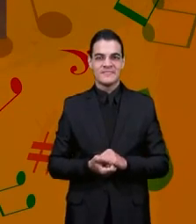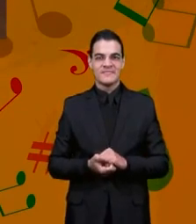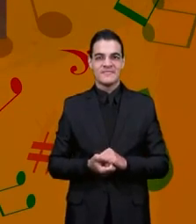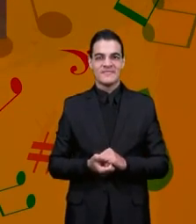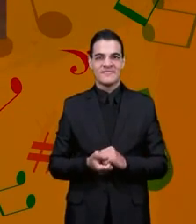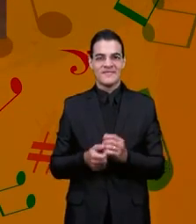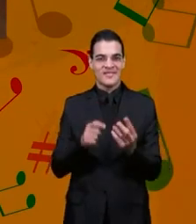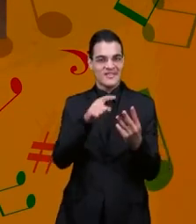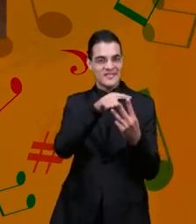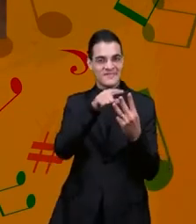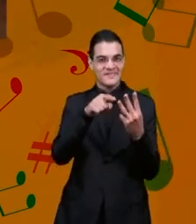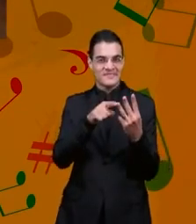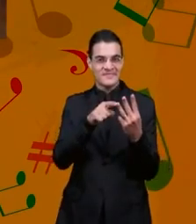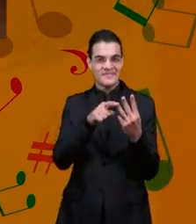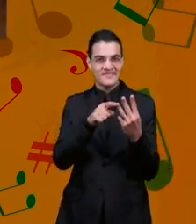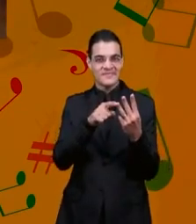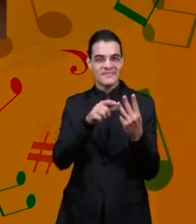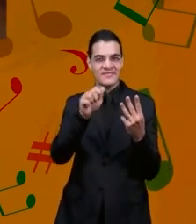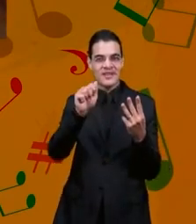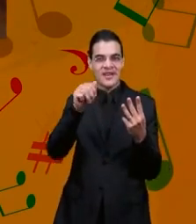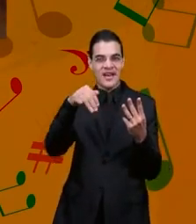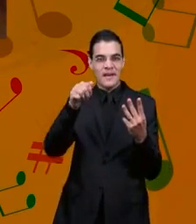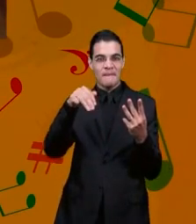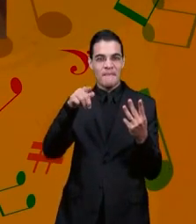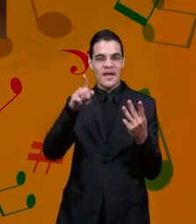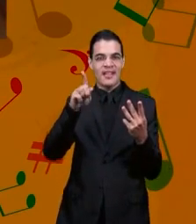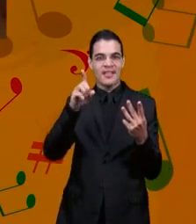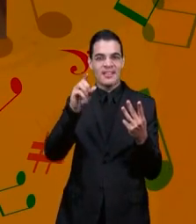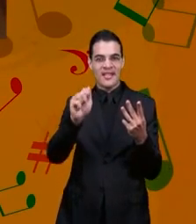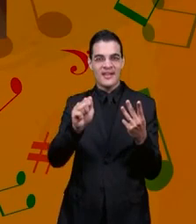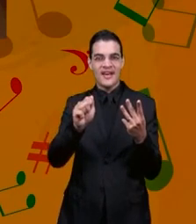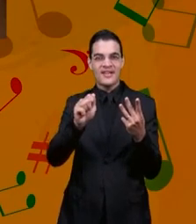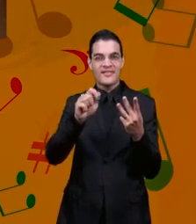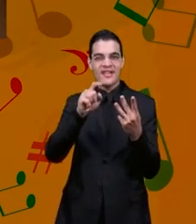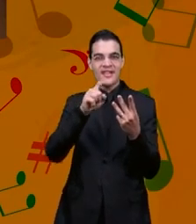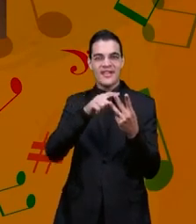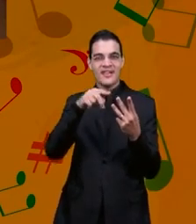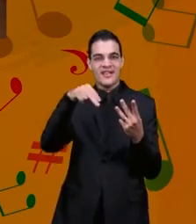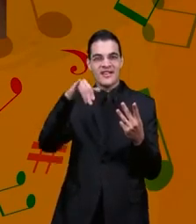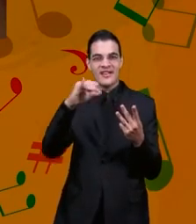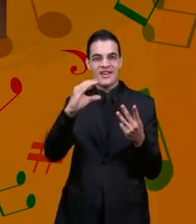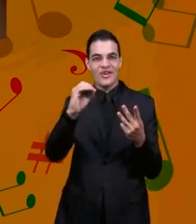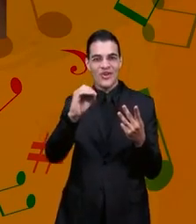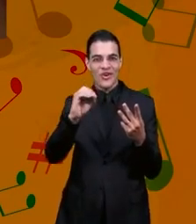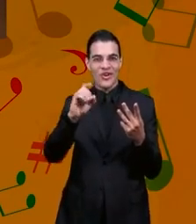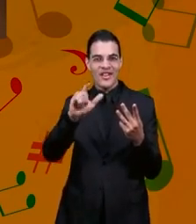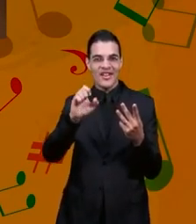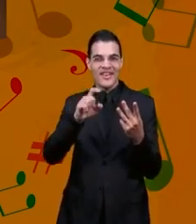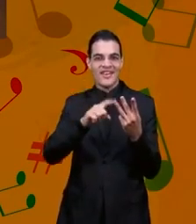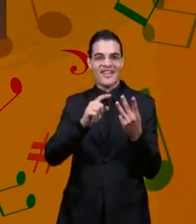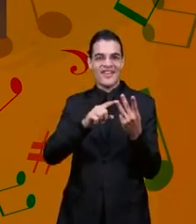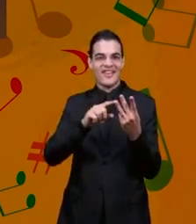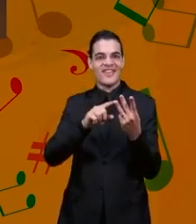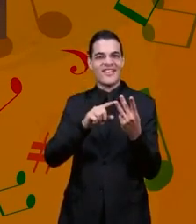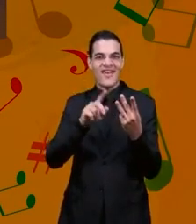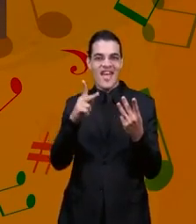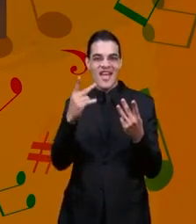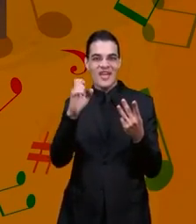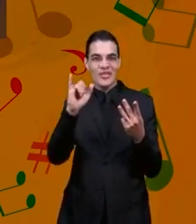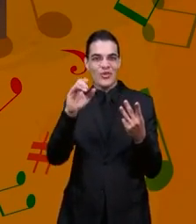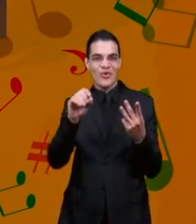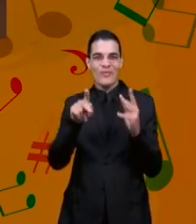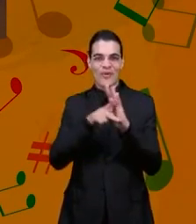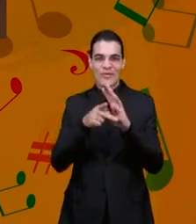Essas são as intermediárias Amanda e Nicole, e o pequeno Heitor, de Viana, Esteira do Espírito